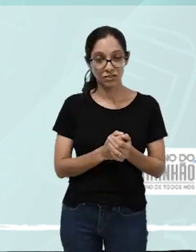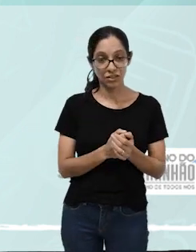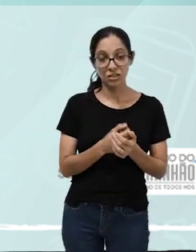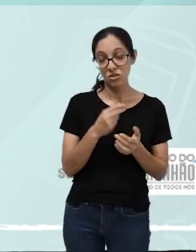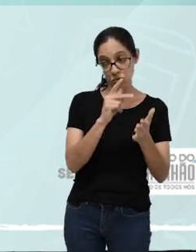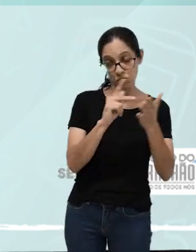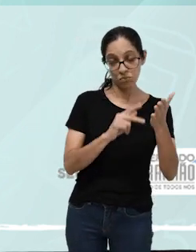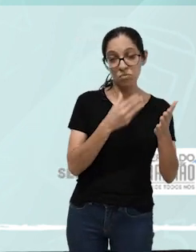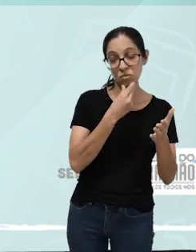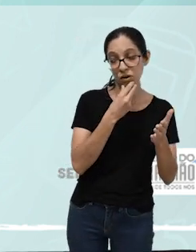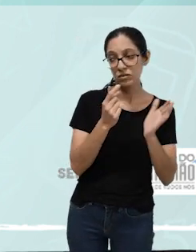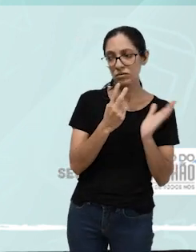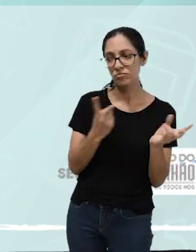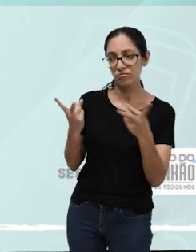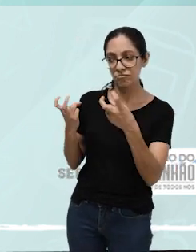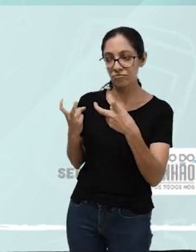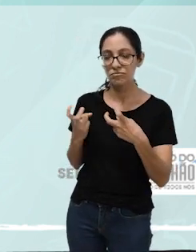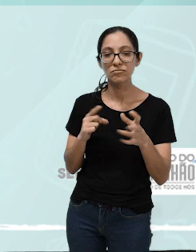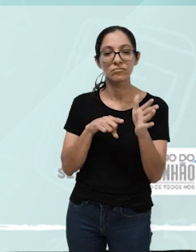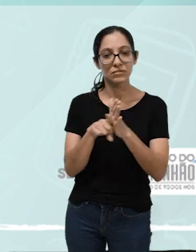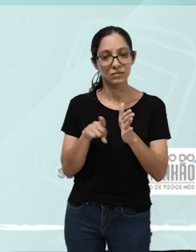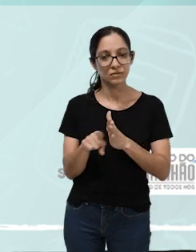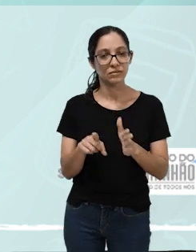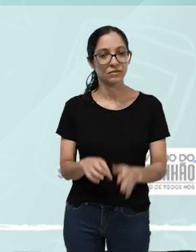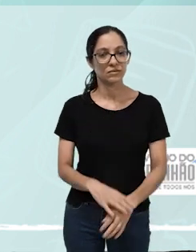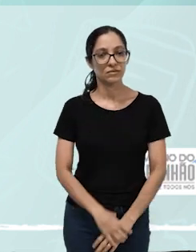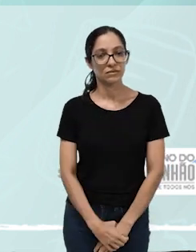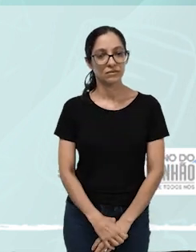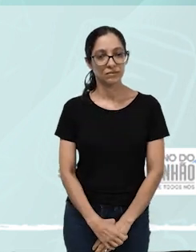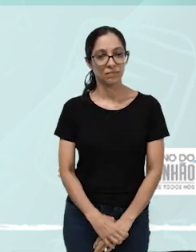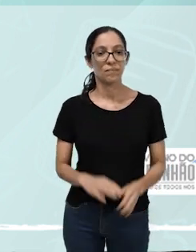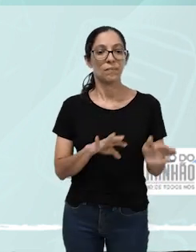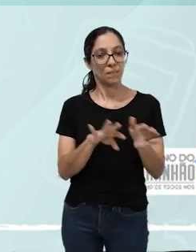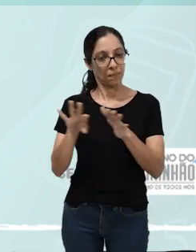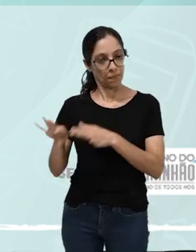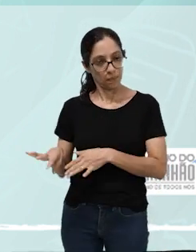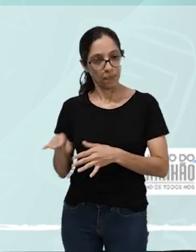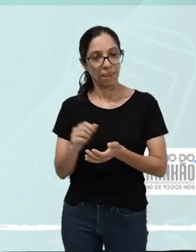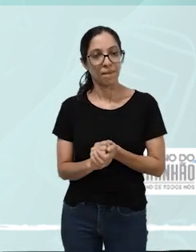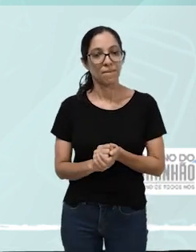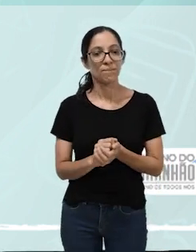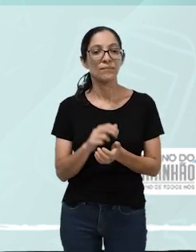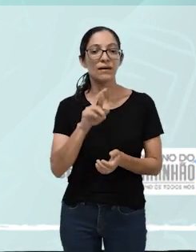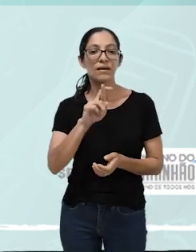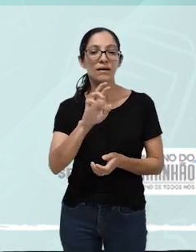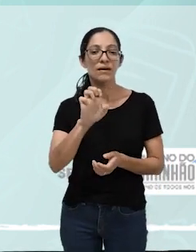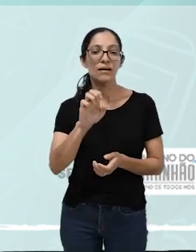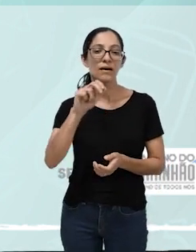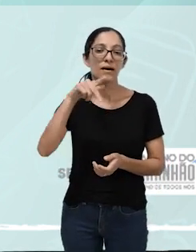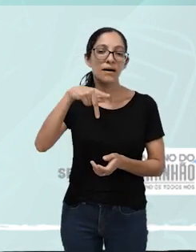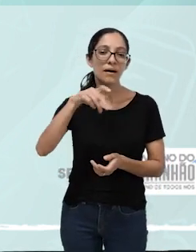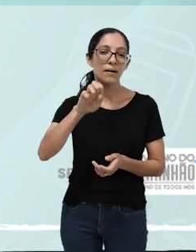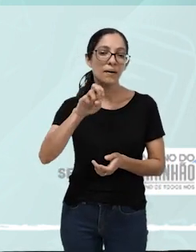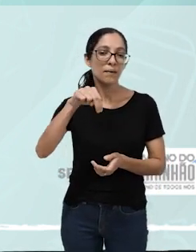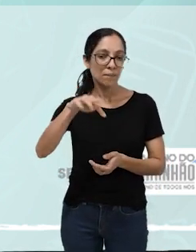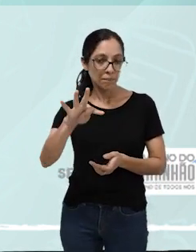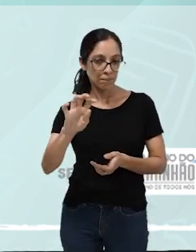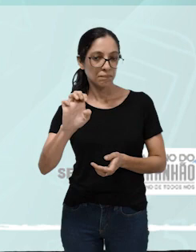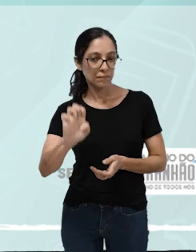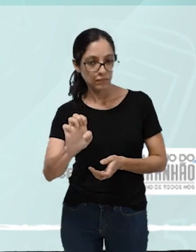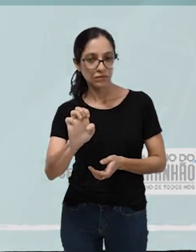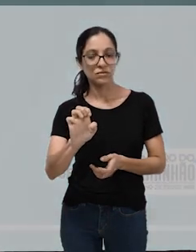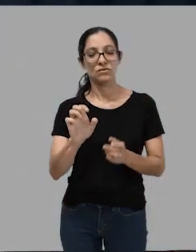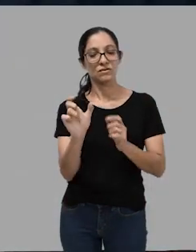pesquisas folclóricas outra coisa repente eu vou falar disso em outra aula eu já